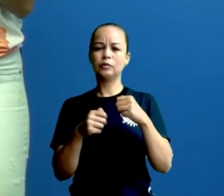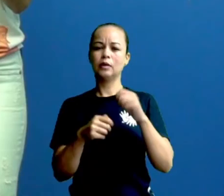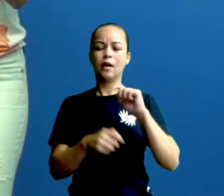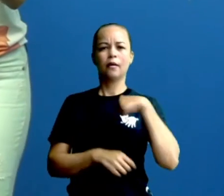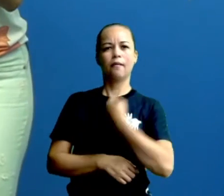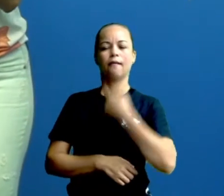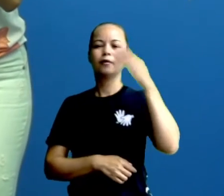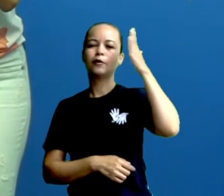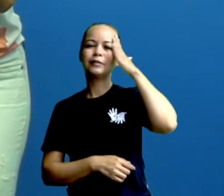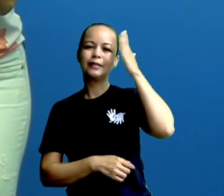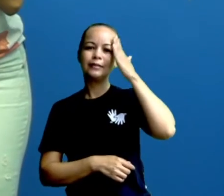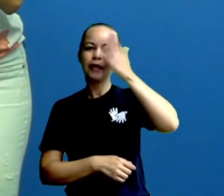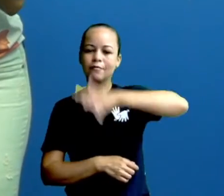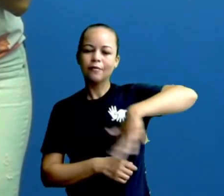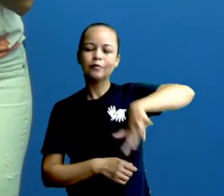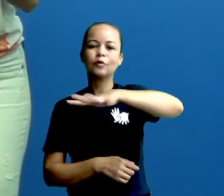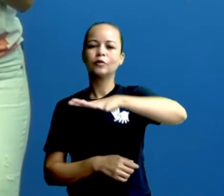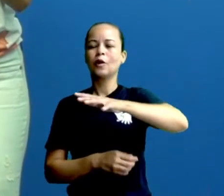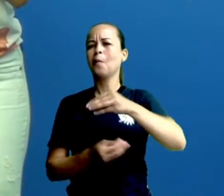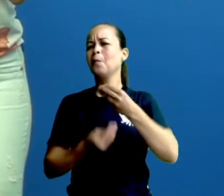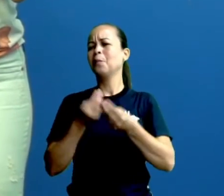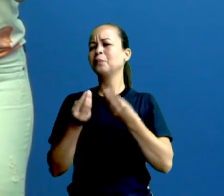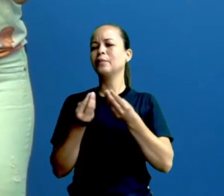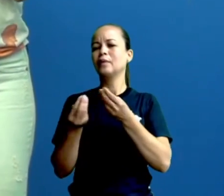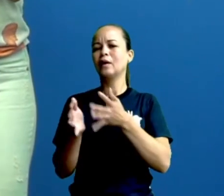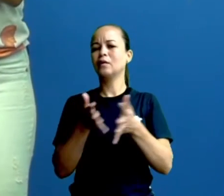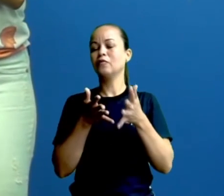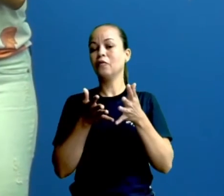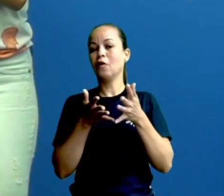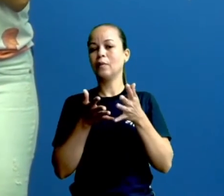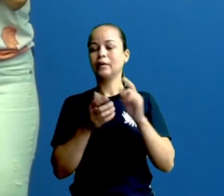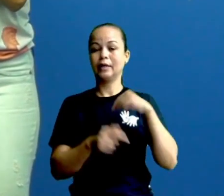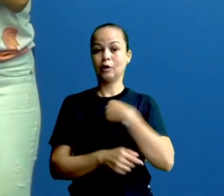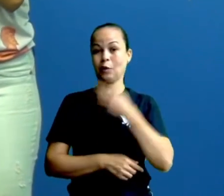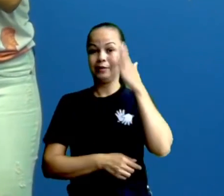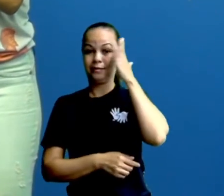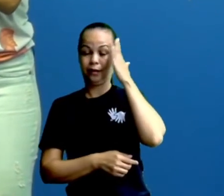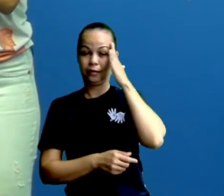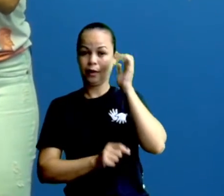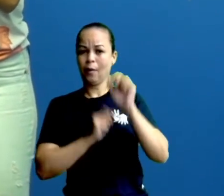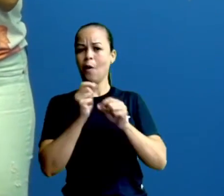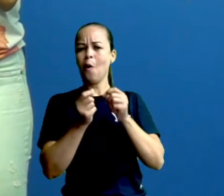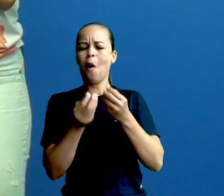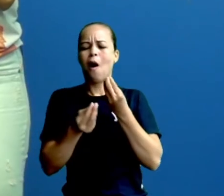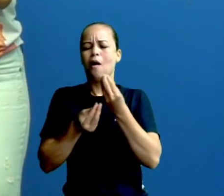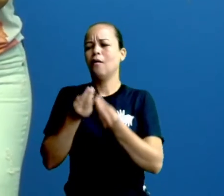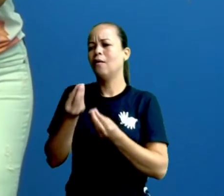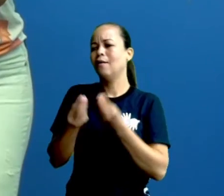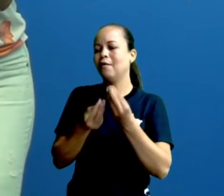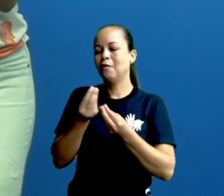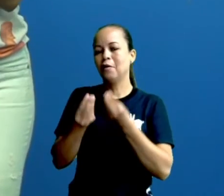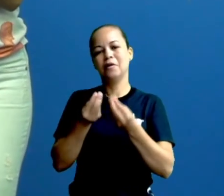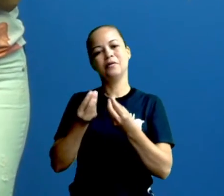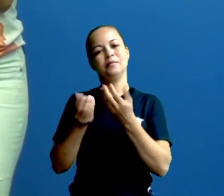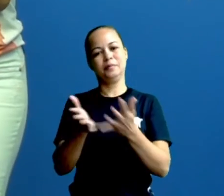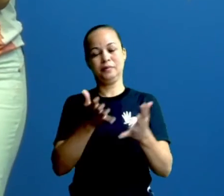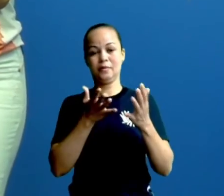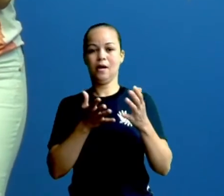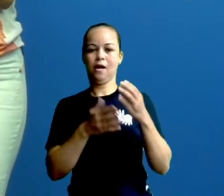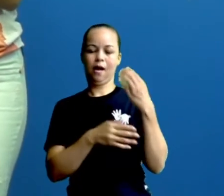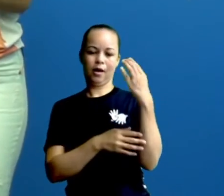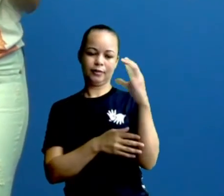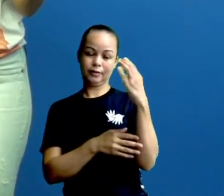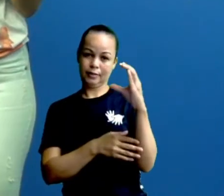todo, para não de forma superficial a gente entender de que maneira a ciência